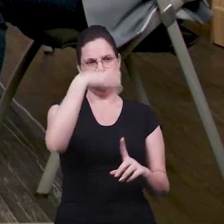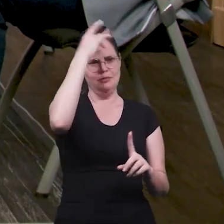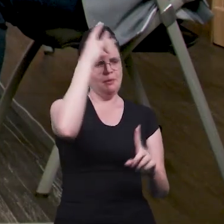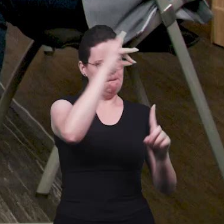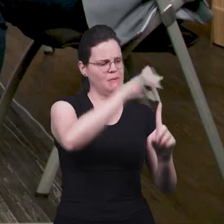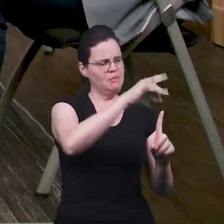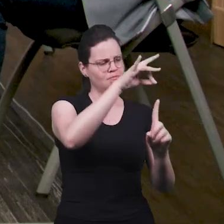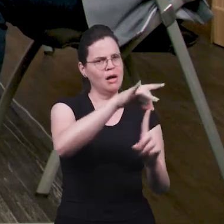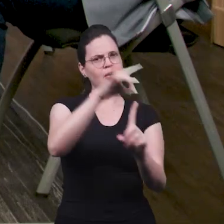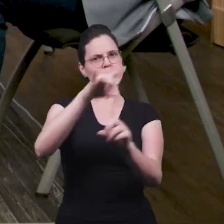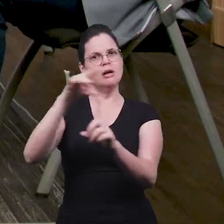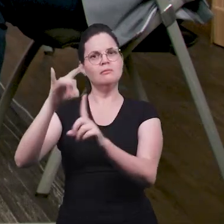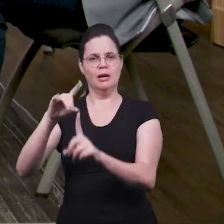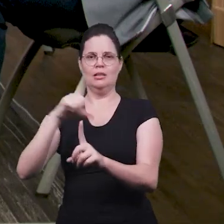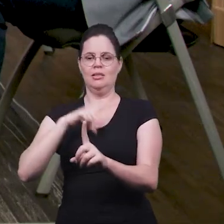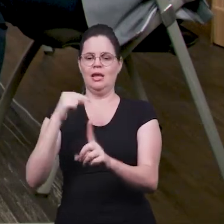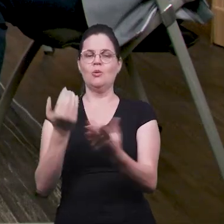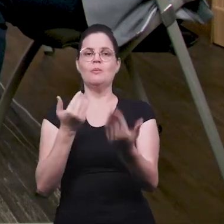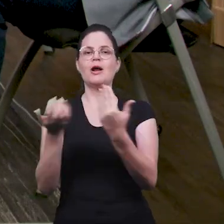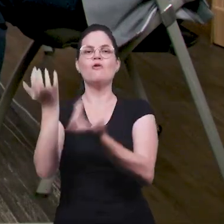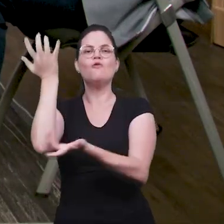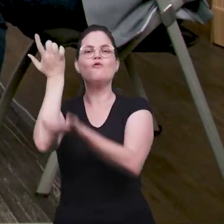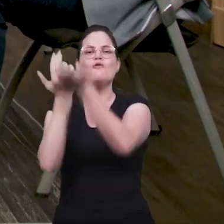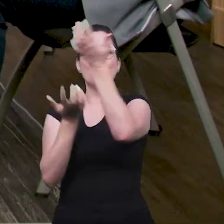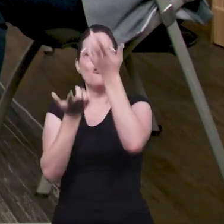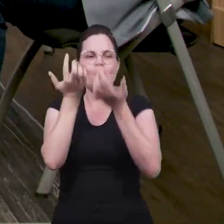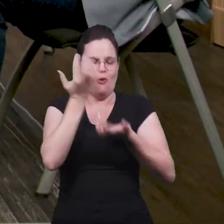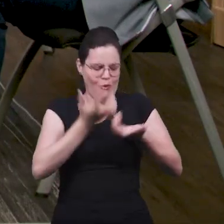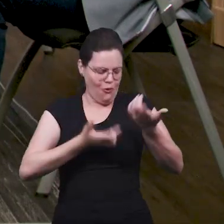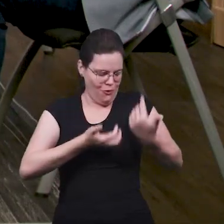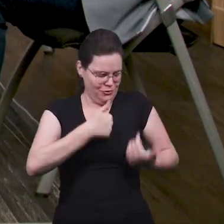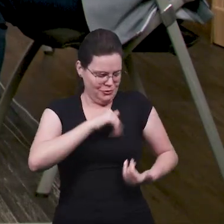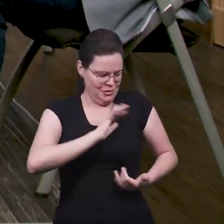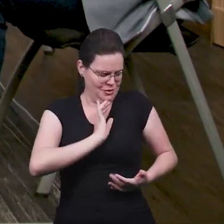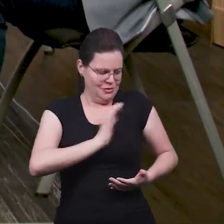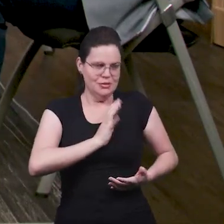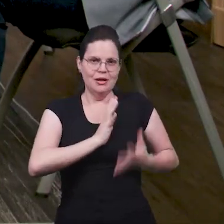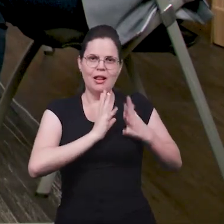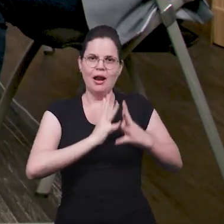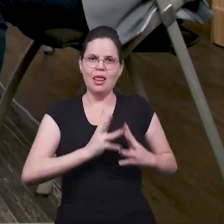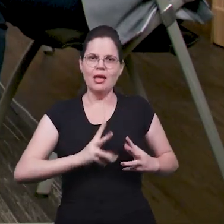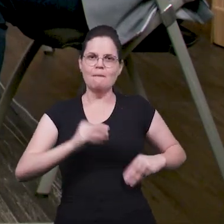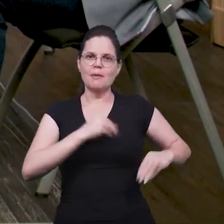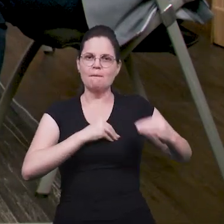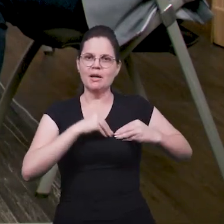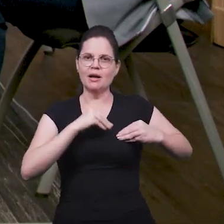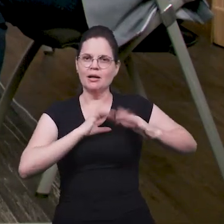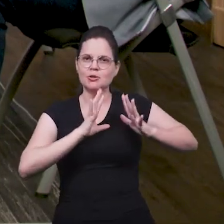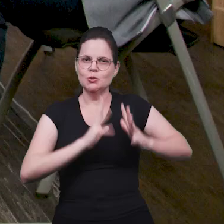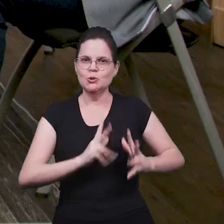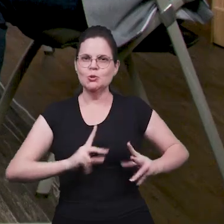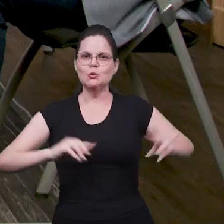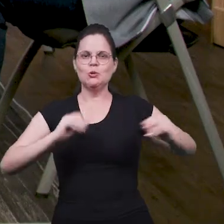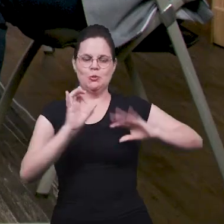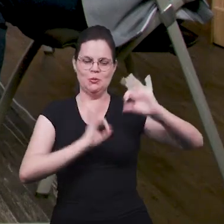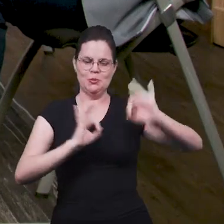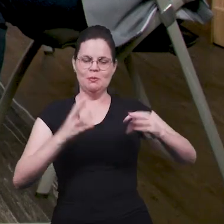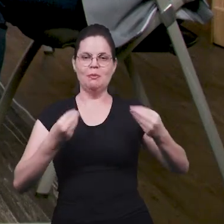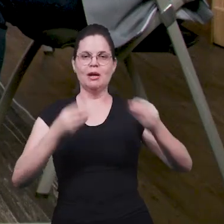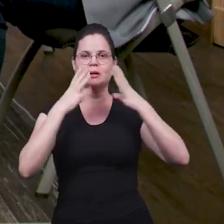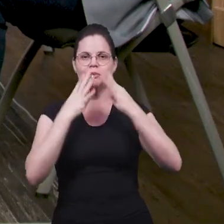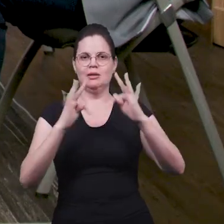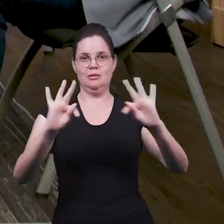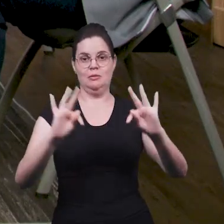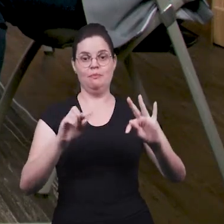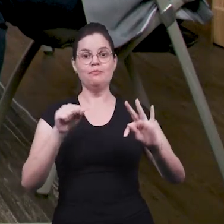Espírito Santo, esse fogo que queima o pecado, que queima as impurezas e prepara o homem para testemunhar. E